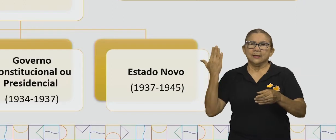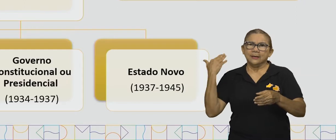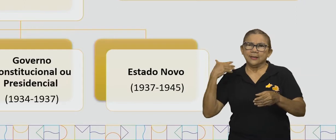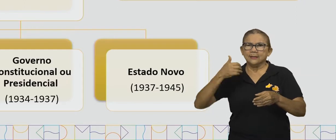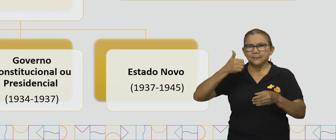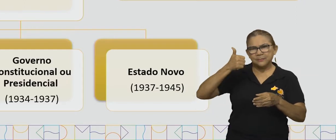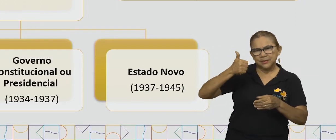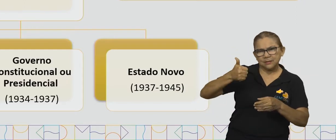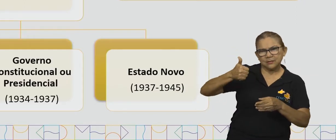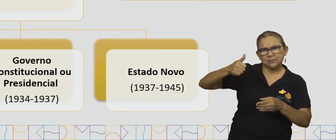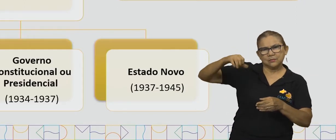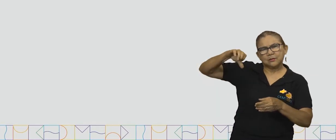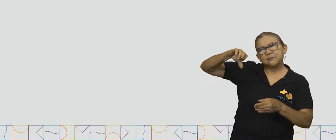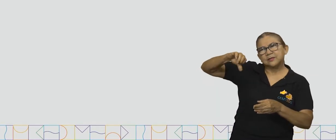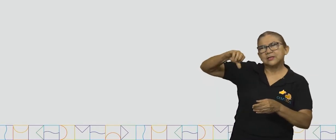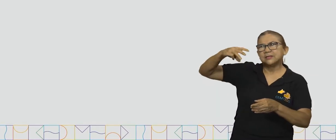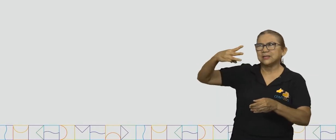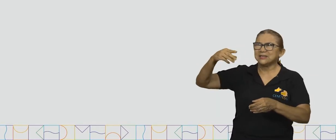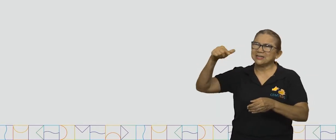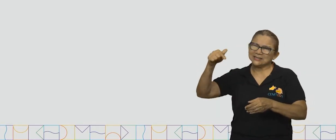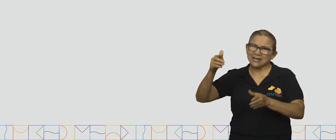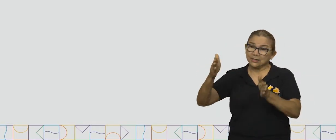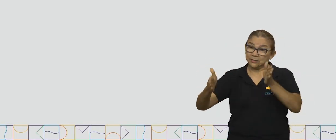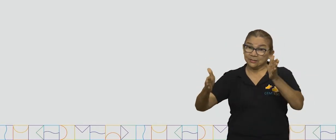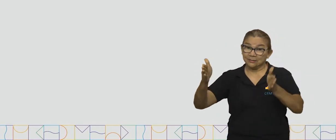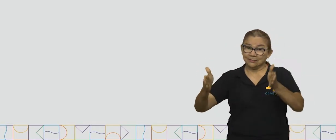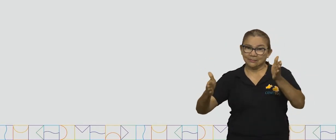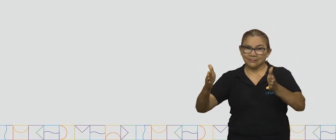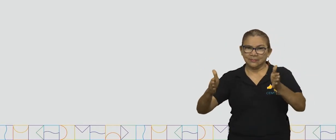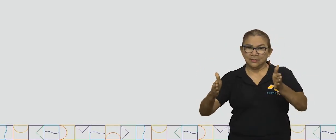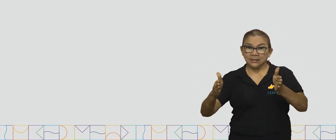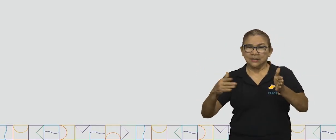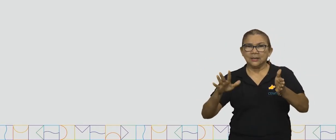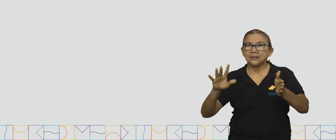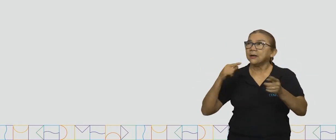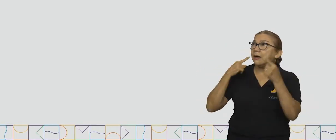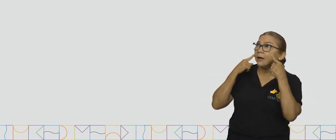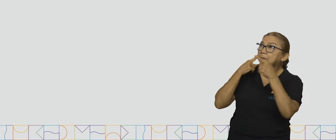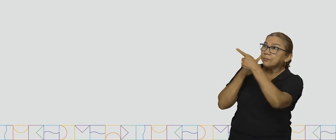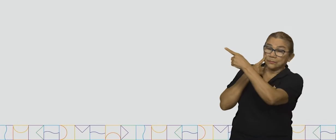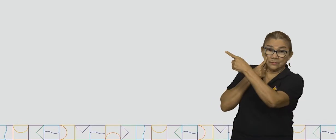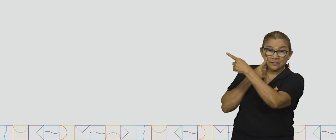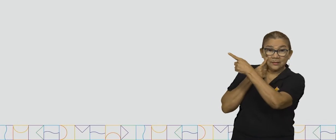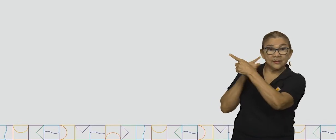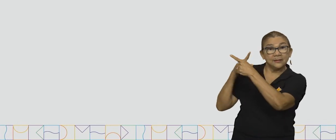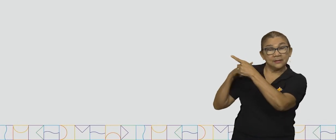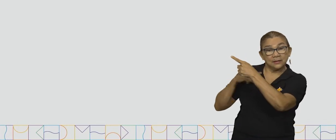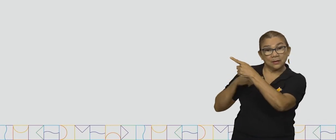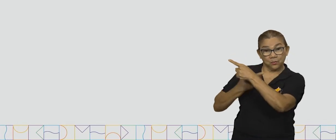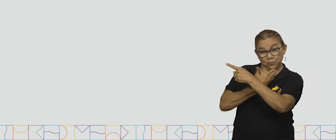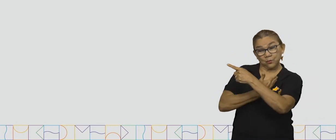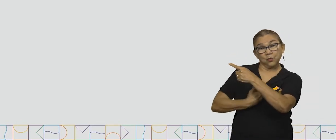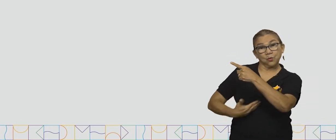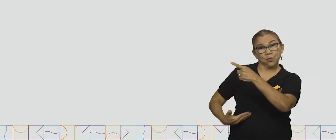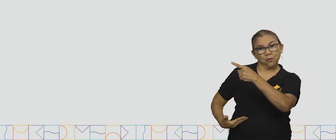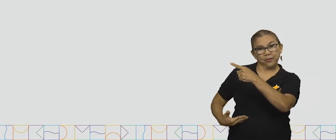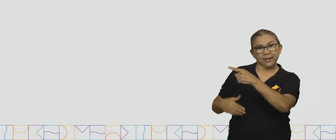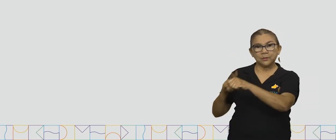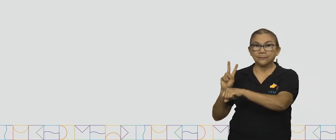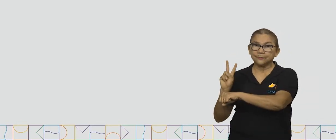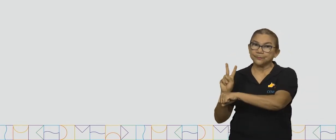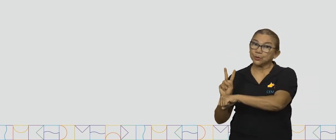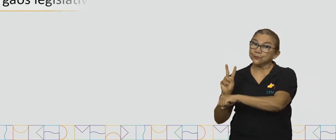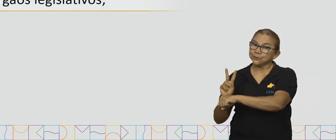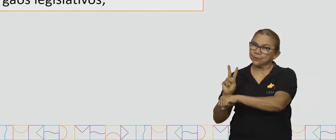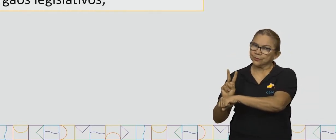1937 a 1945. No governo provisório, o presidente Getúlio Vargas centralizou o poder e eliminou os